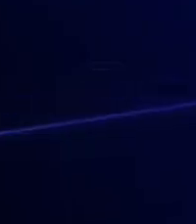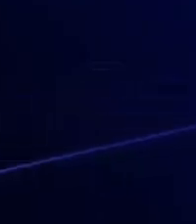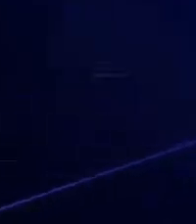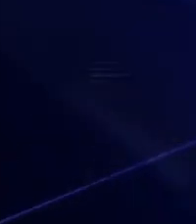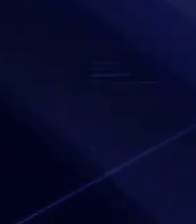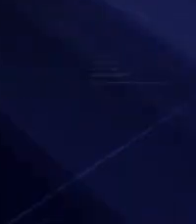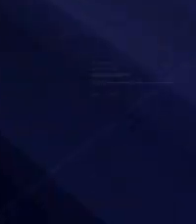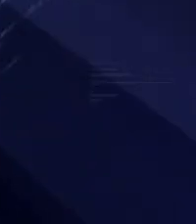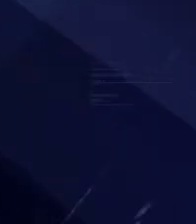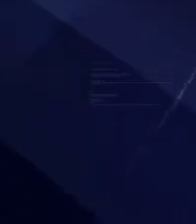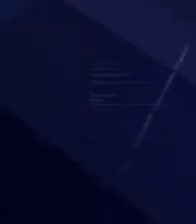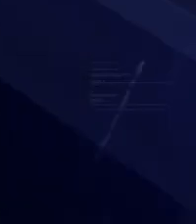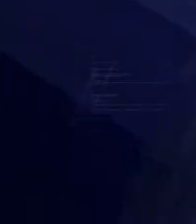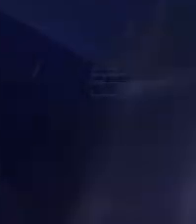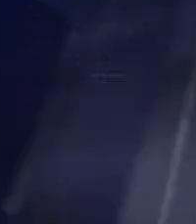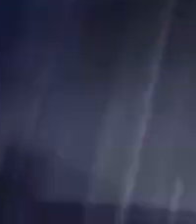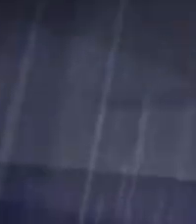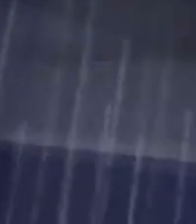Tchau. Tchau.